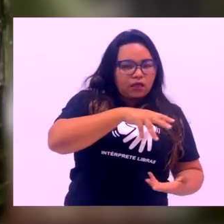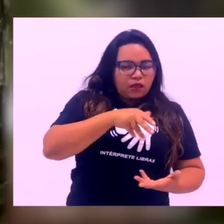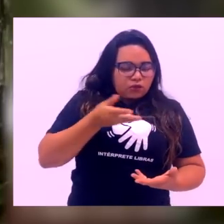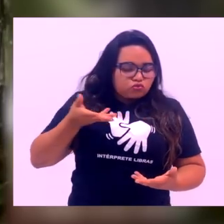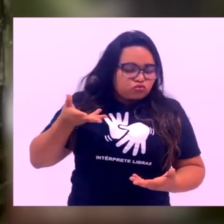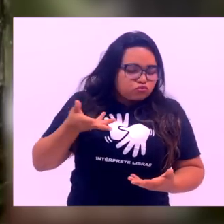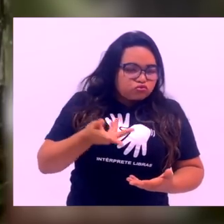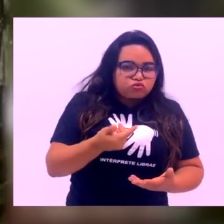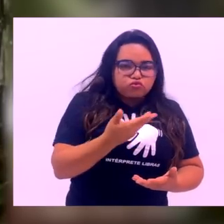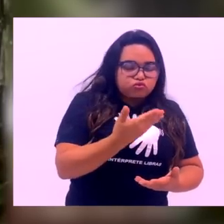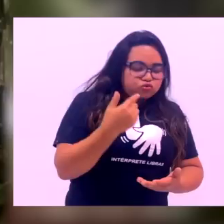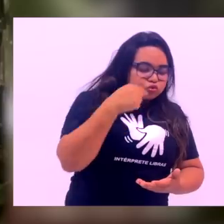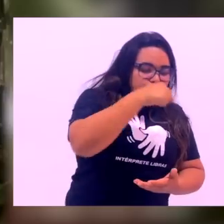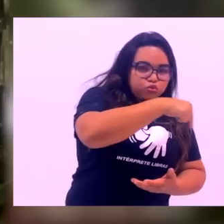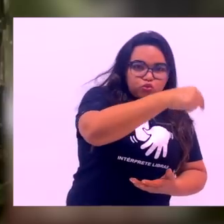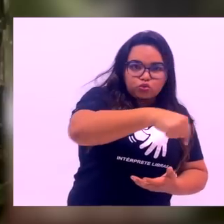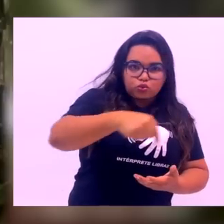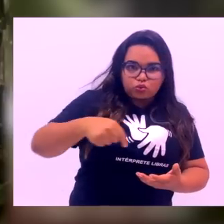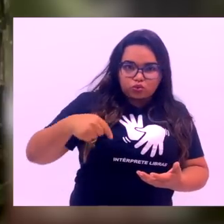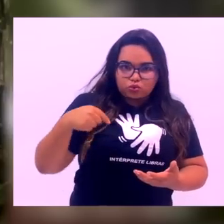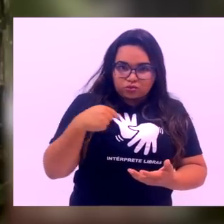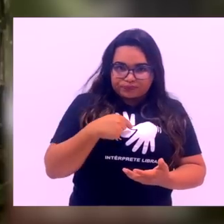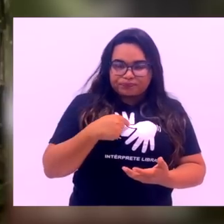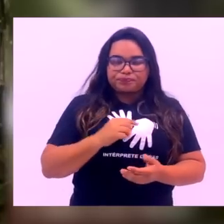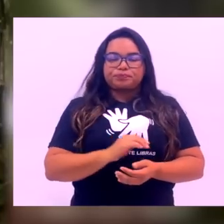influência sobre todo o mundo.